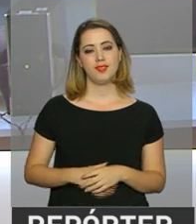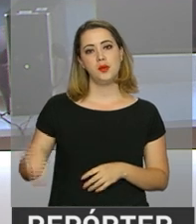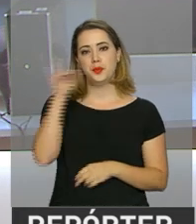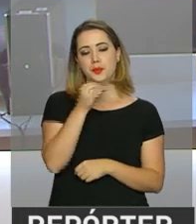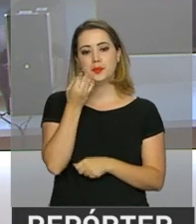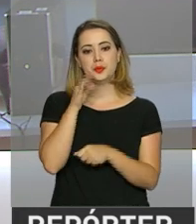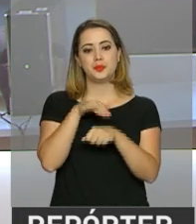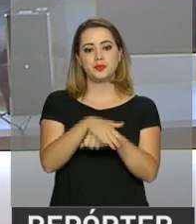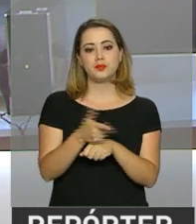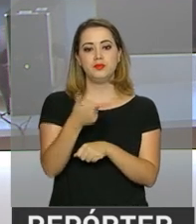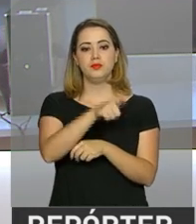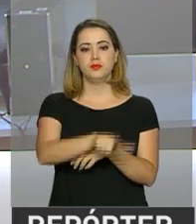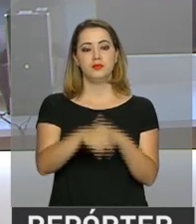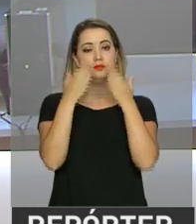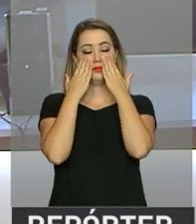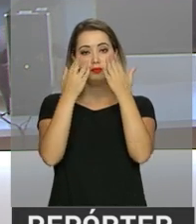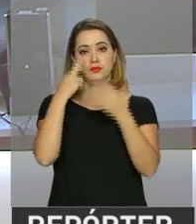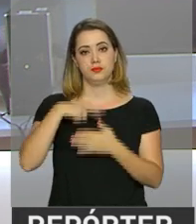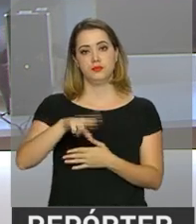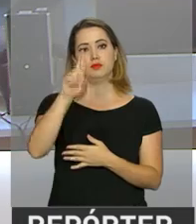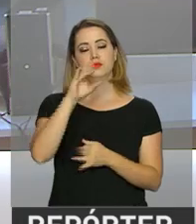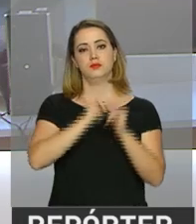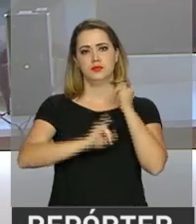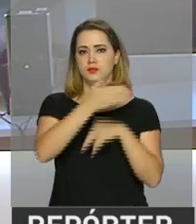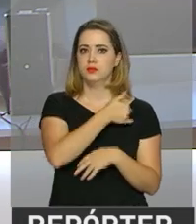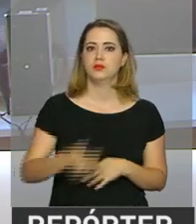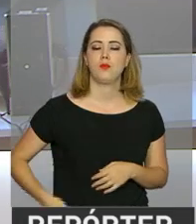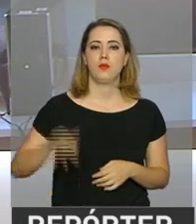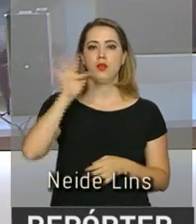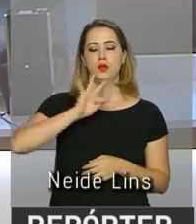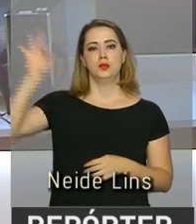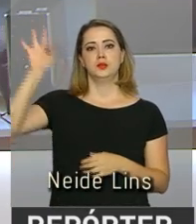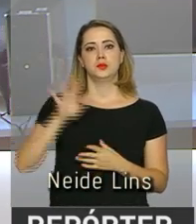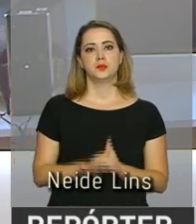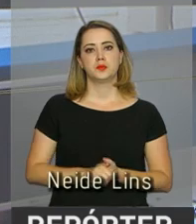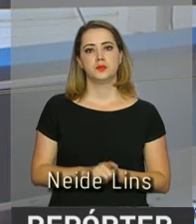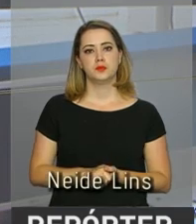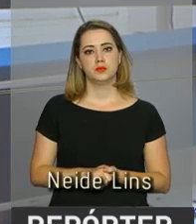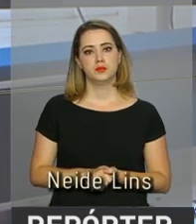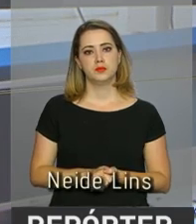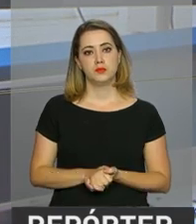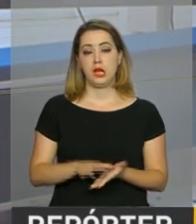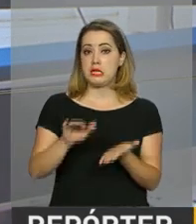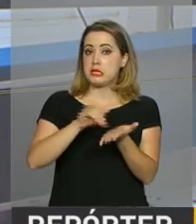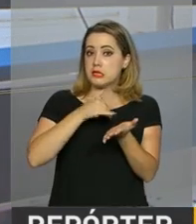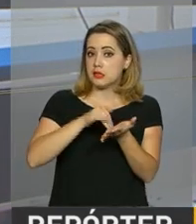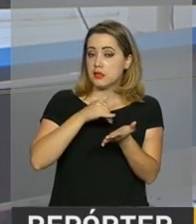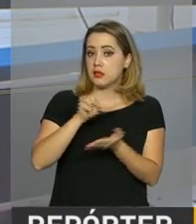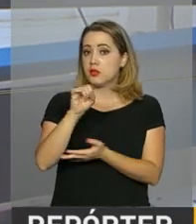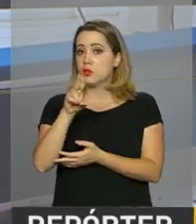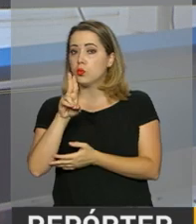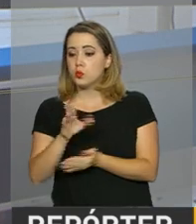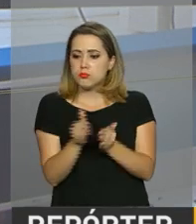Olá boa noite no ar mais uma edição do repórter NBR com as notícias do governo federal foram prorrogadas as